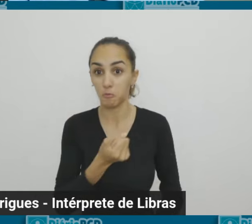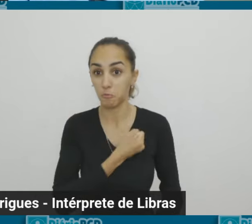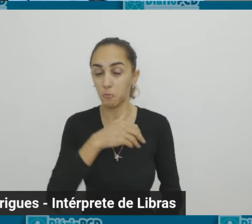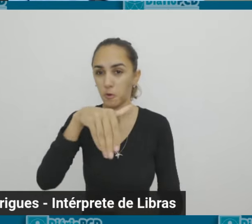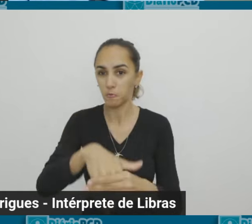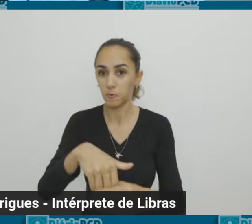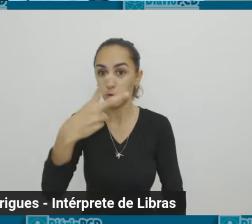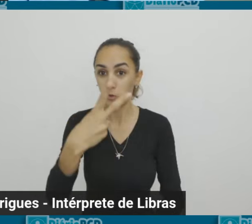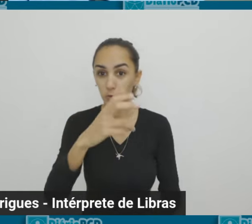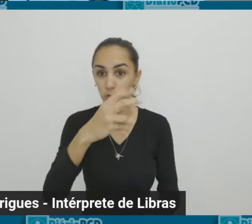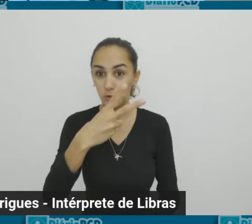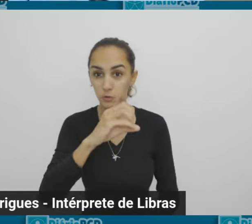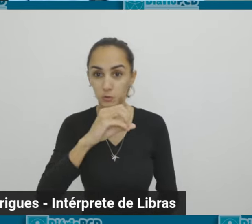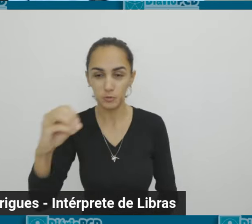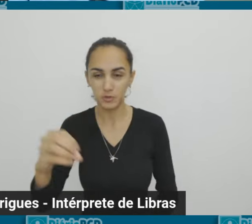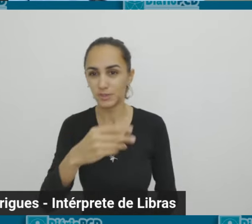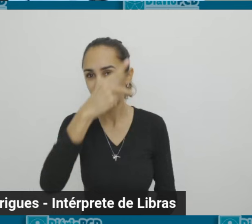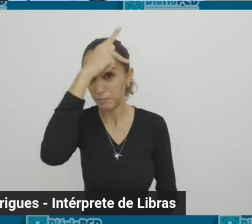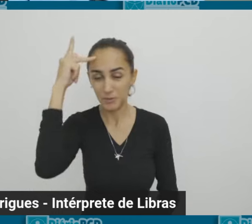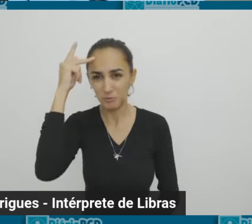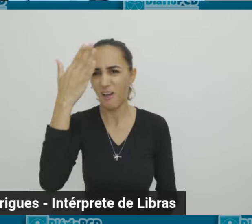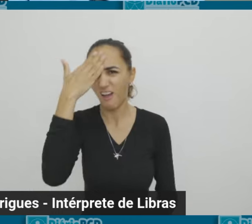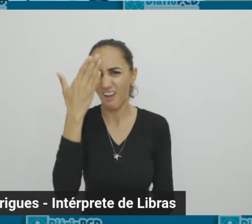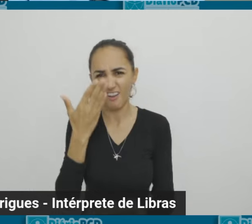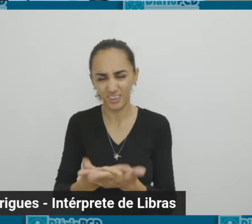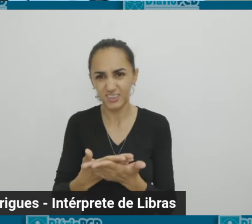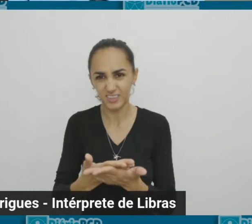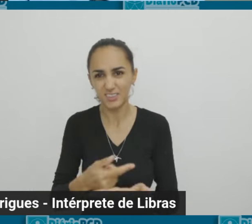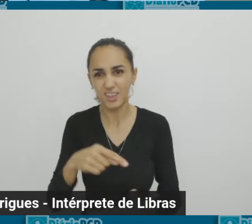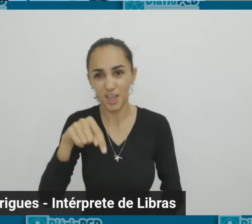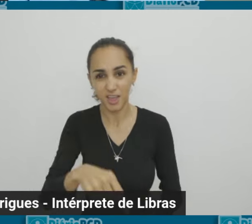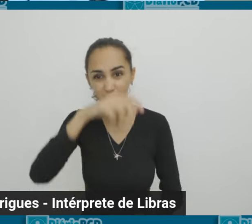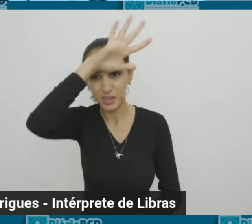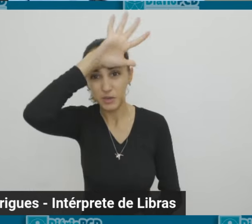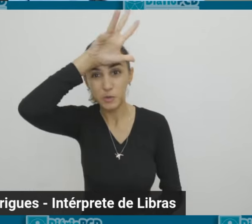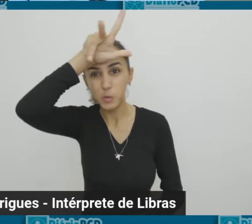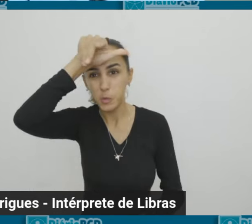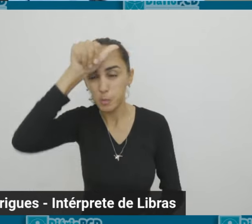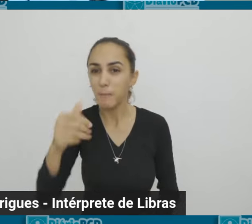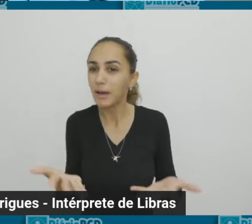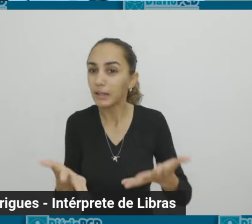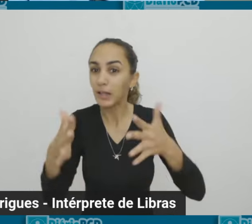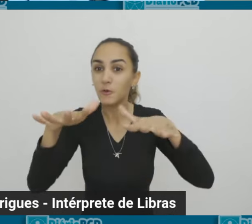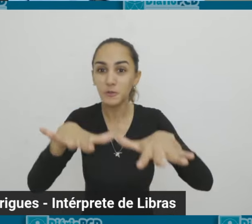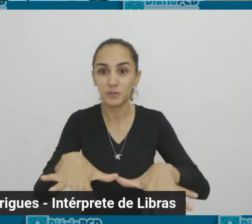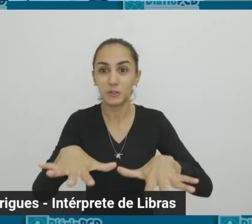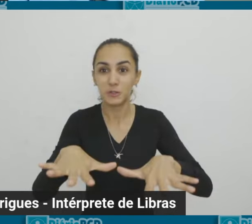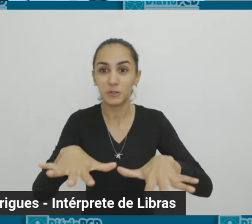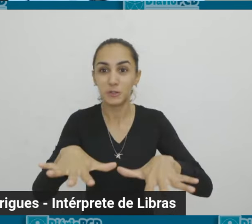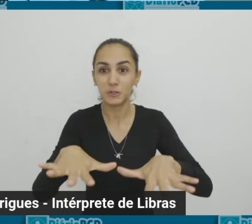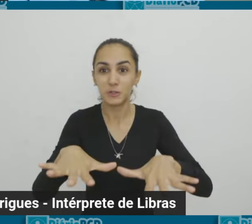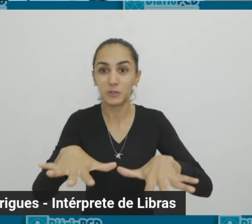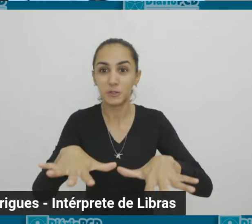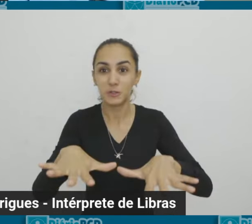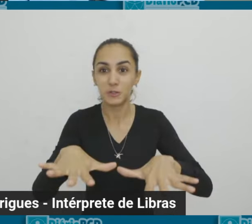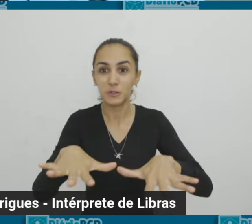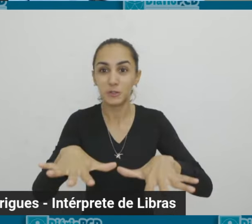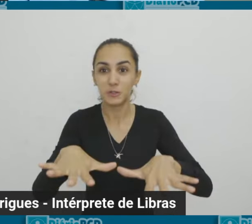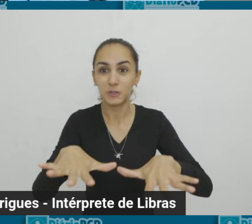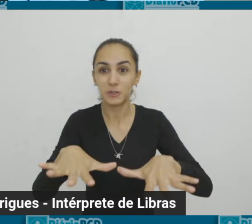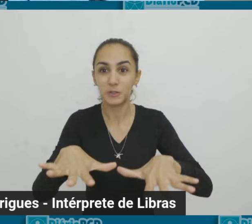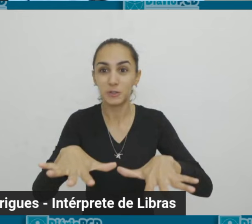pessoas que acreditaram numa Manaus completamente inclusiva. Fiquei na segunda suplência. E aí chegou